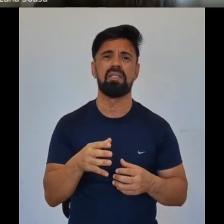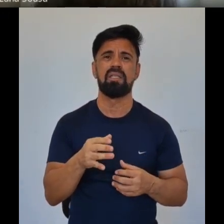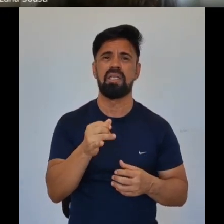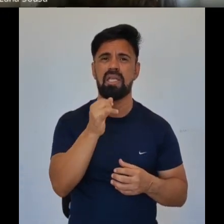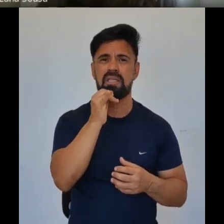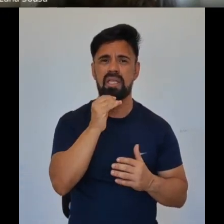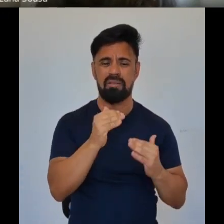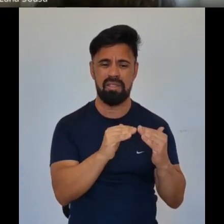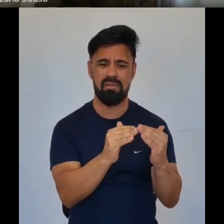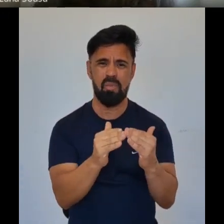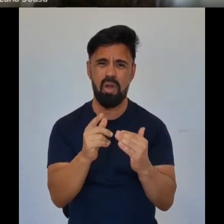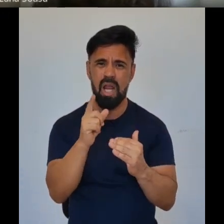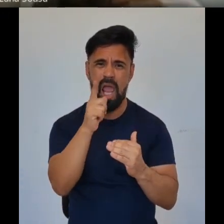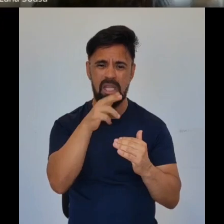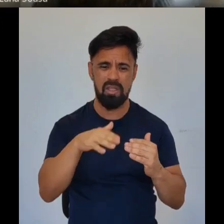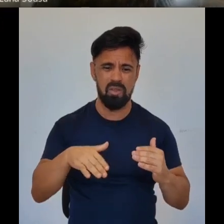comunidade